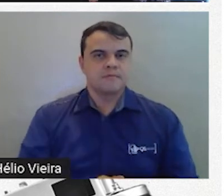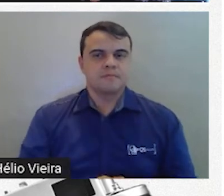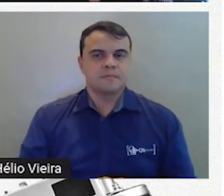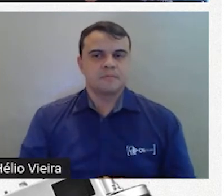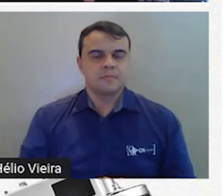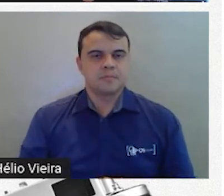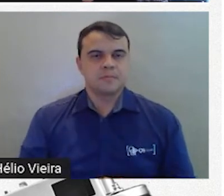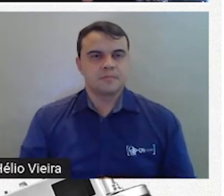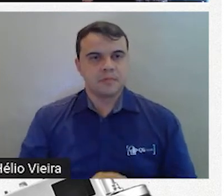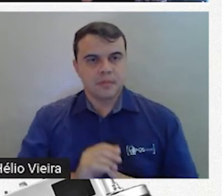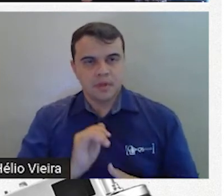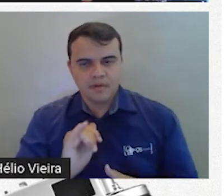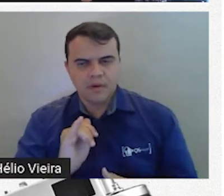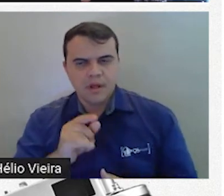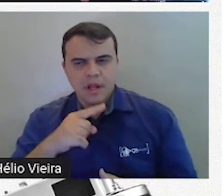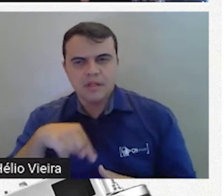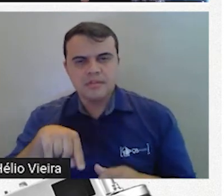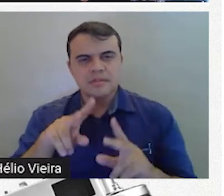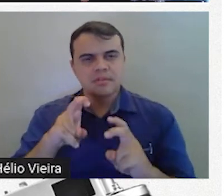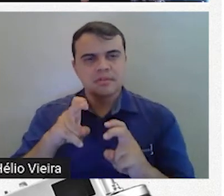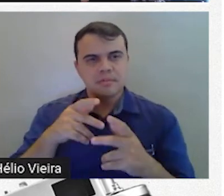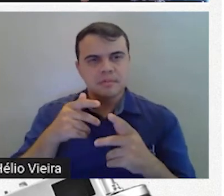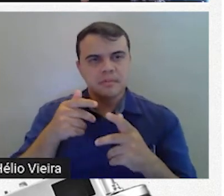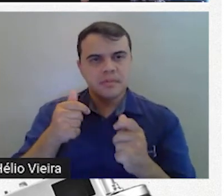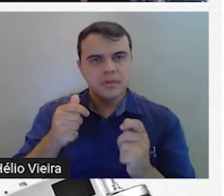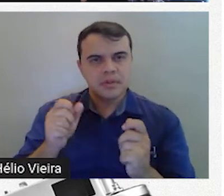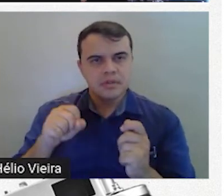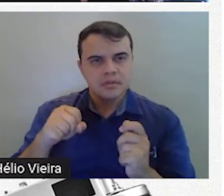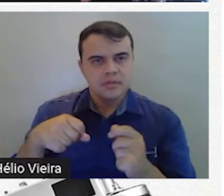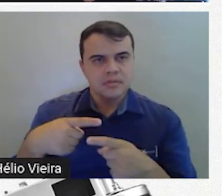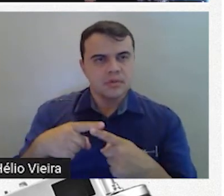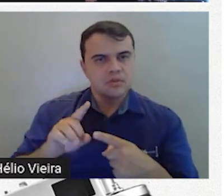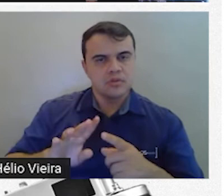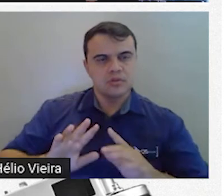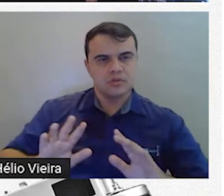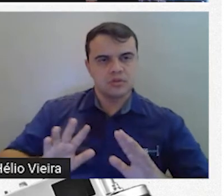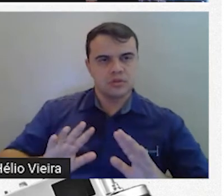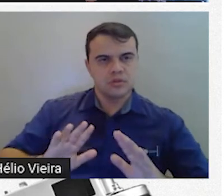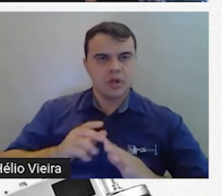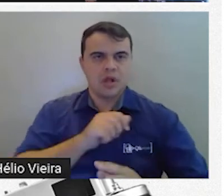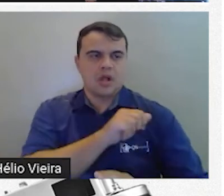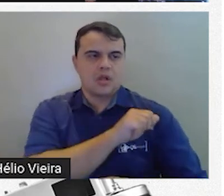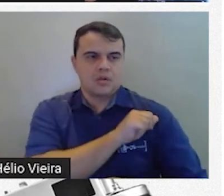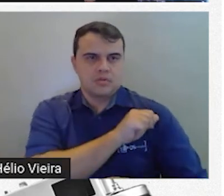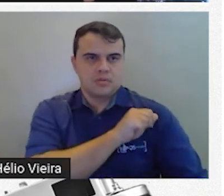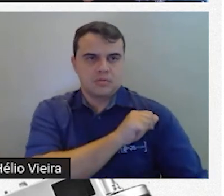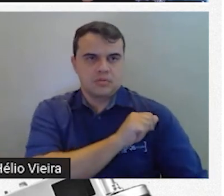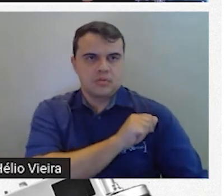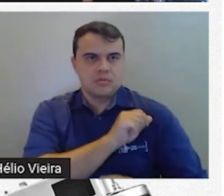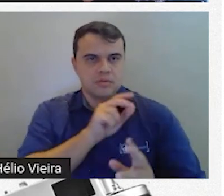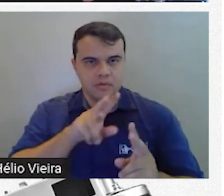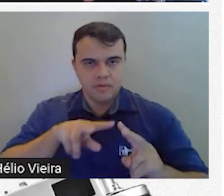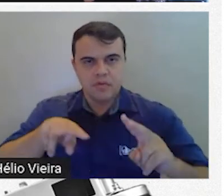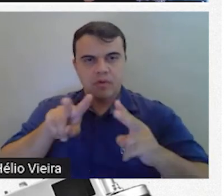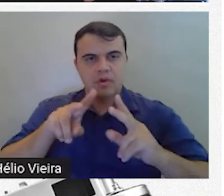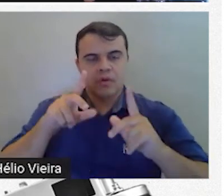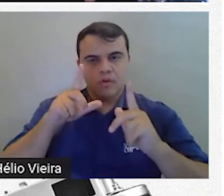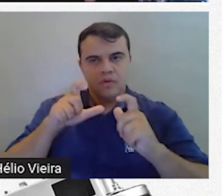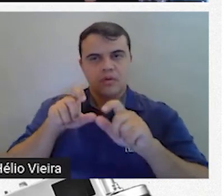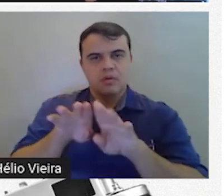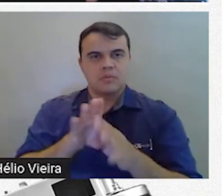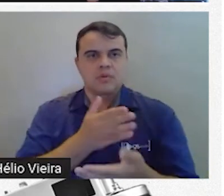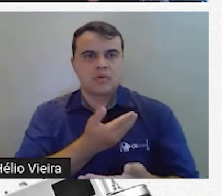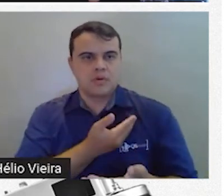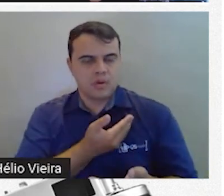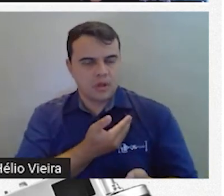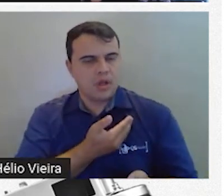a abordagem vai ser maior, né? Não só os alunos vão poder ver as fotos dos colegas,